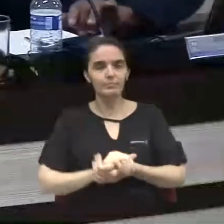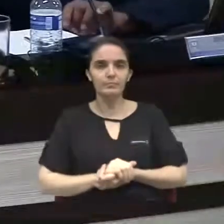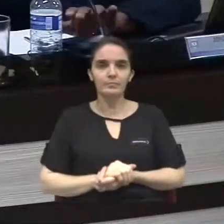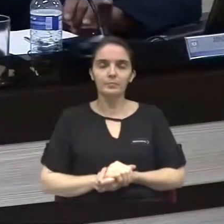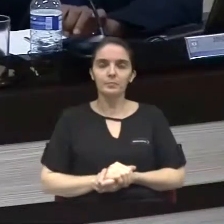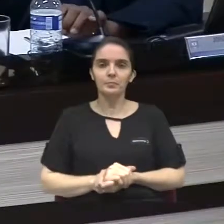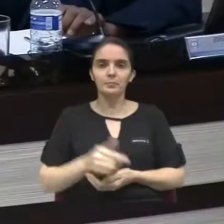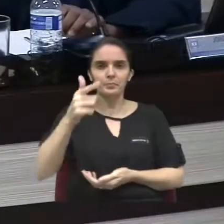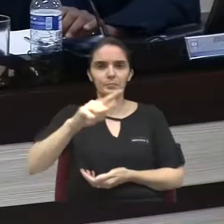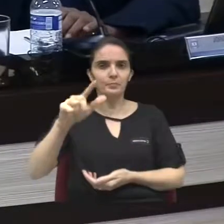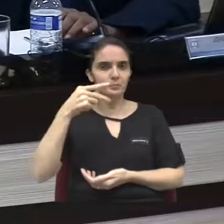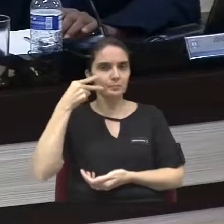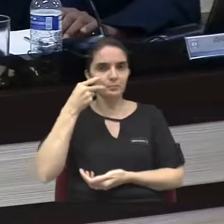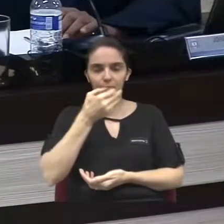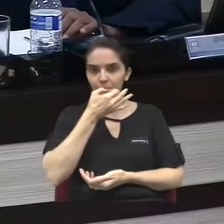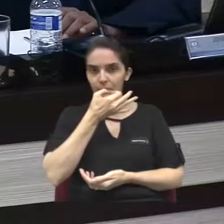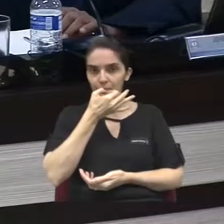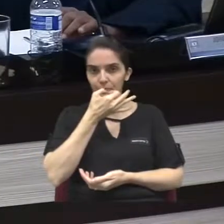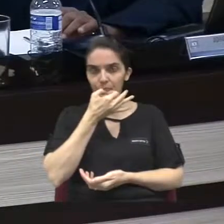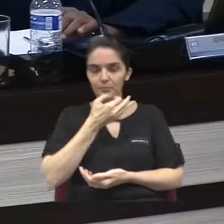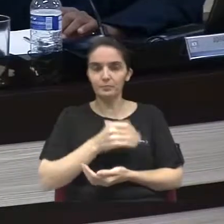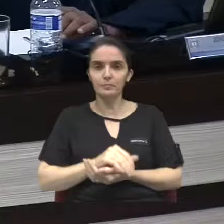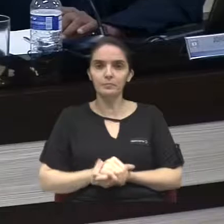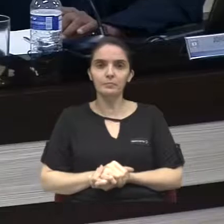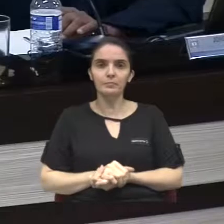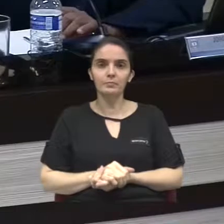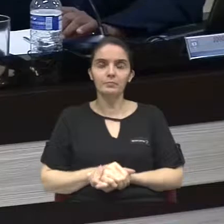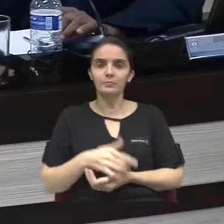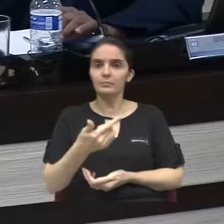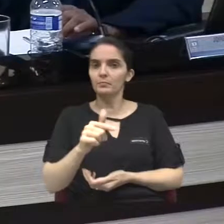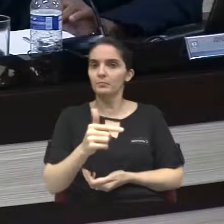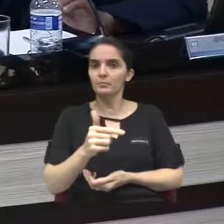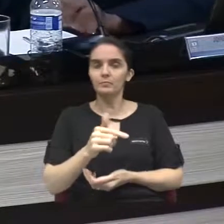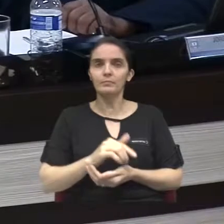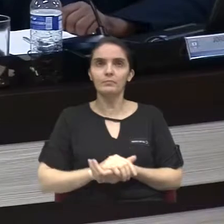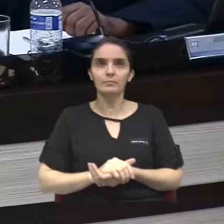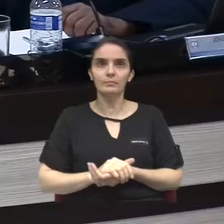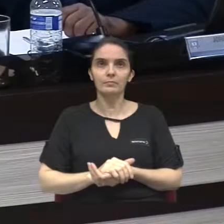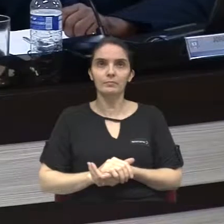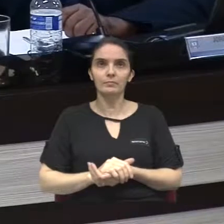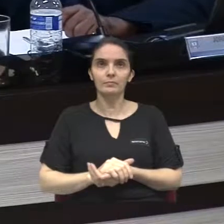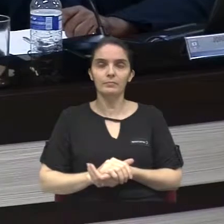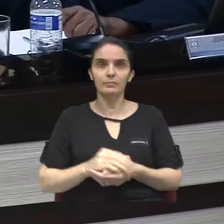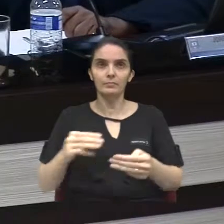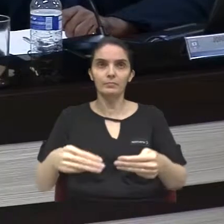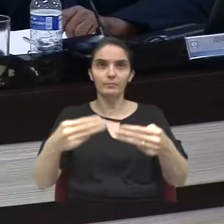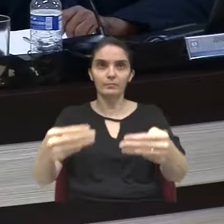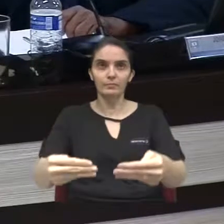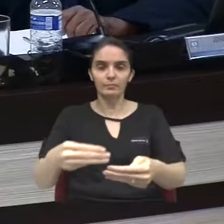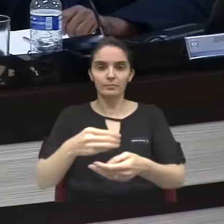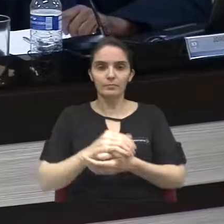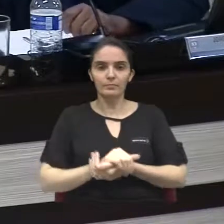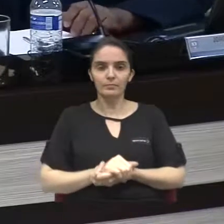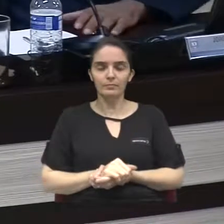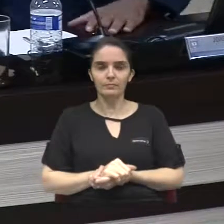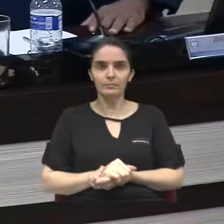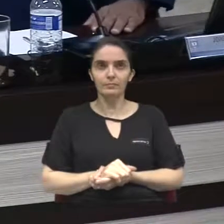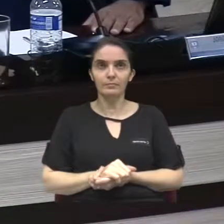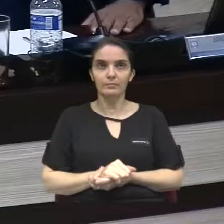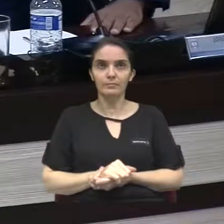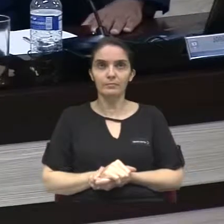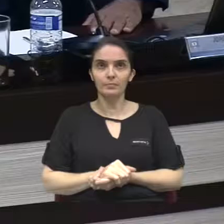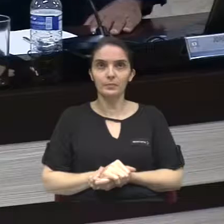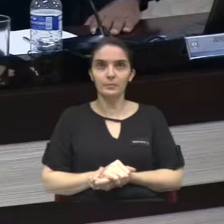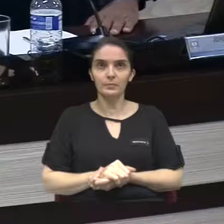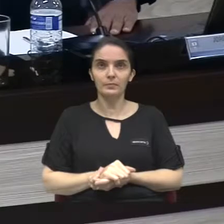Mais algum vereador deseja discutir a moção? Não havendo a moção 140... Eu desejo, senhor presidente, desculpa.